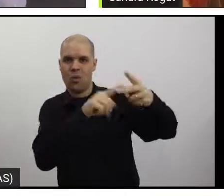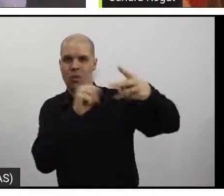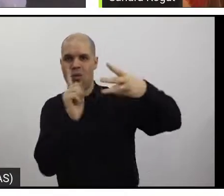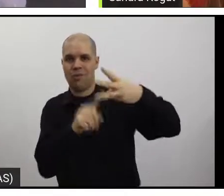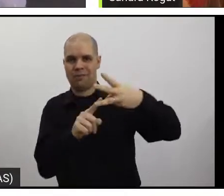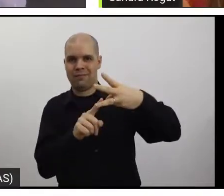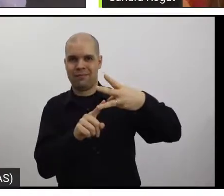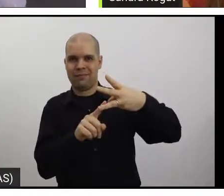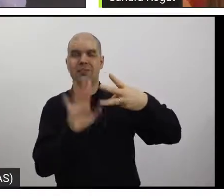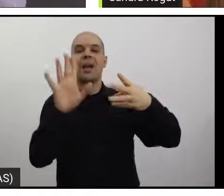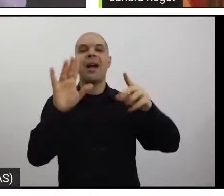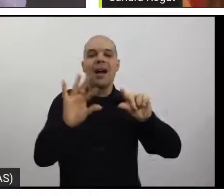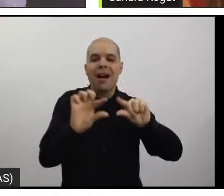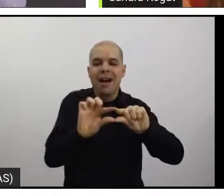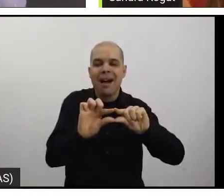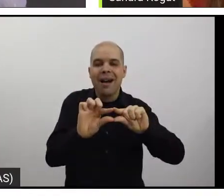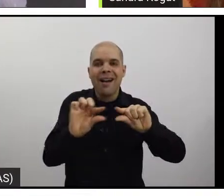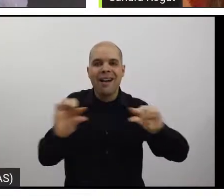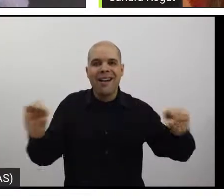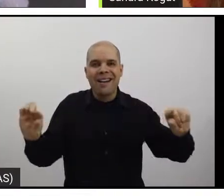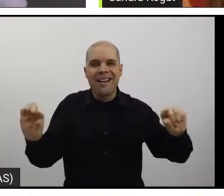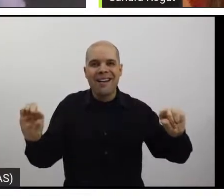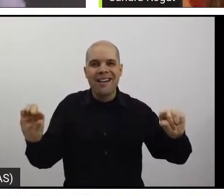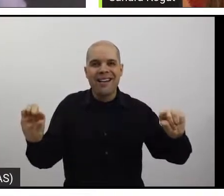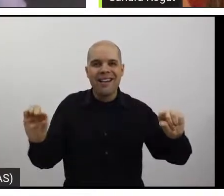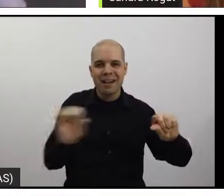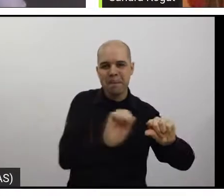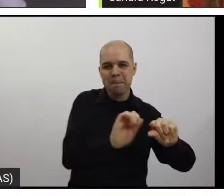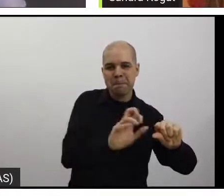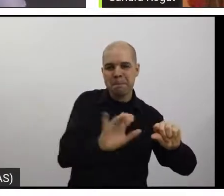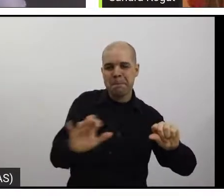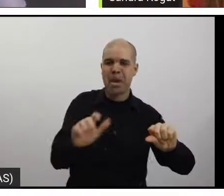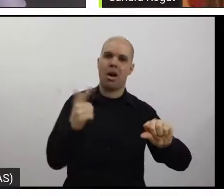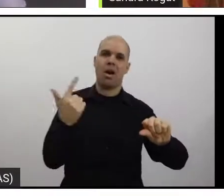não tinha legenda, eu misturei todas as línguas.